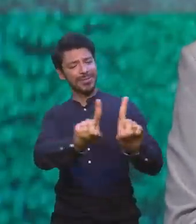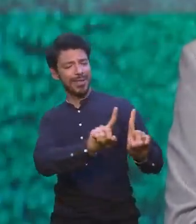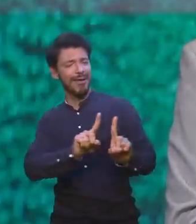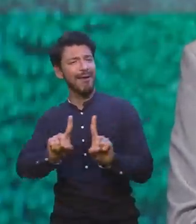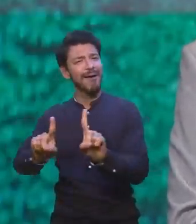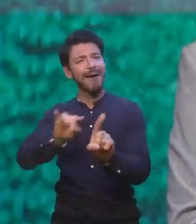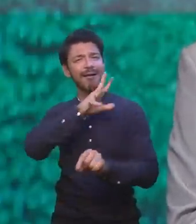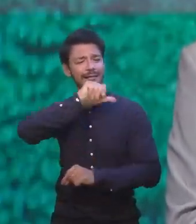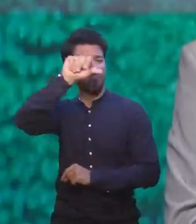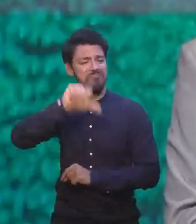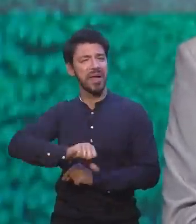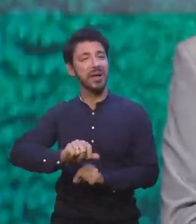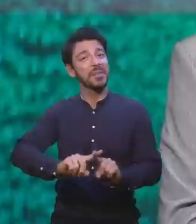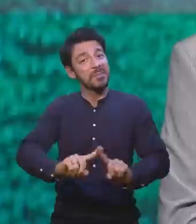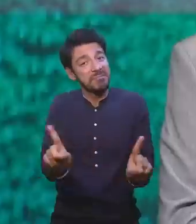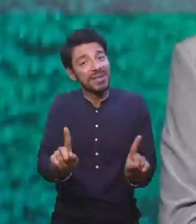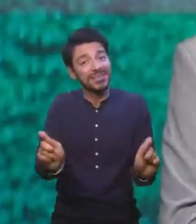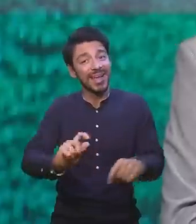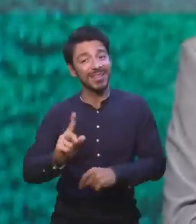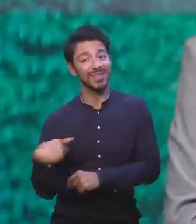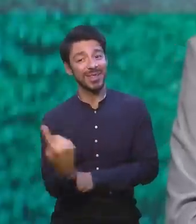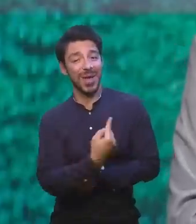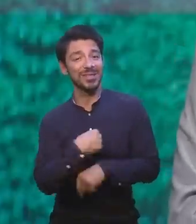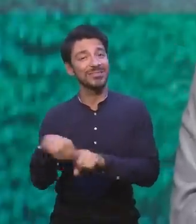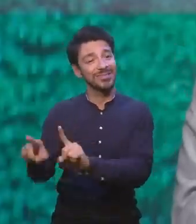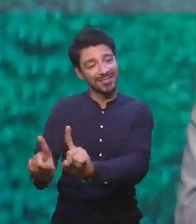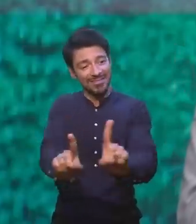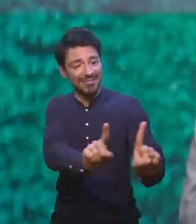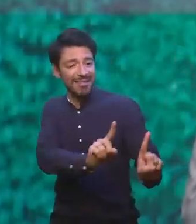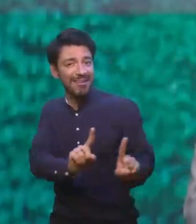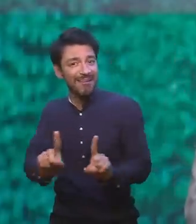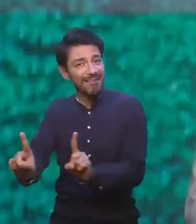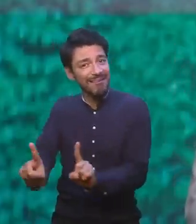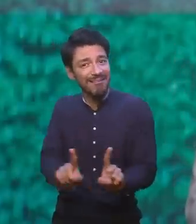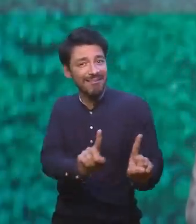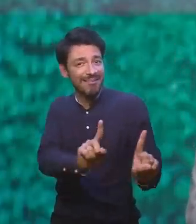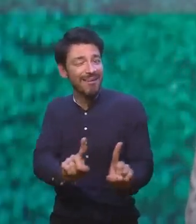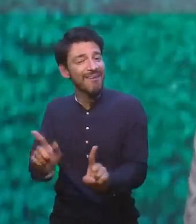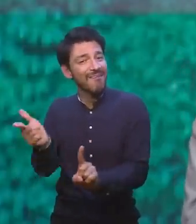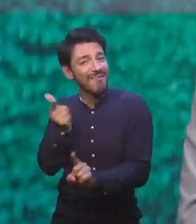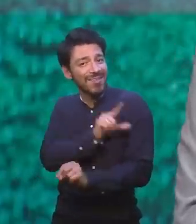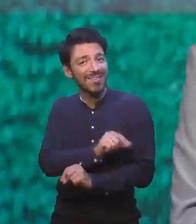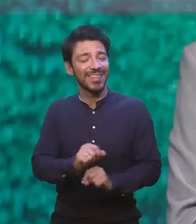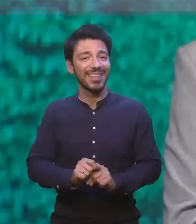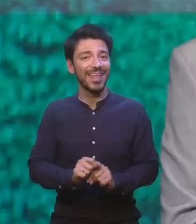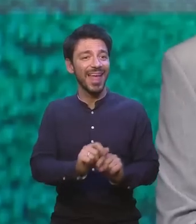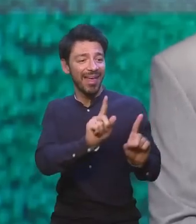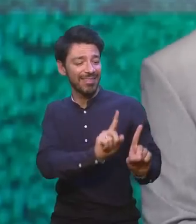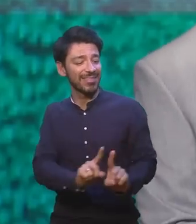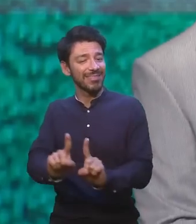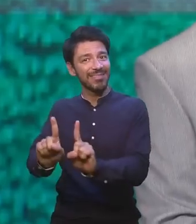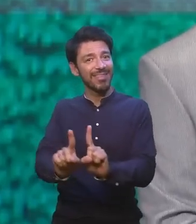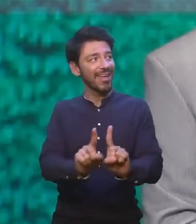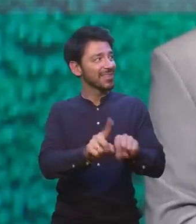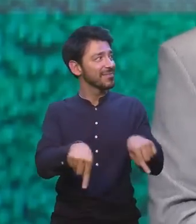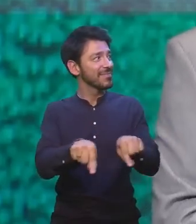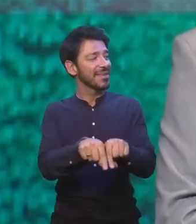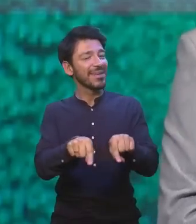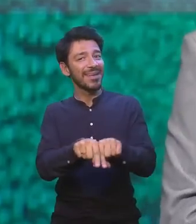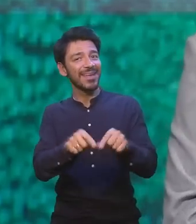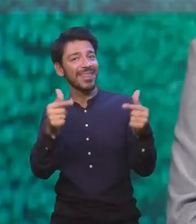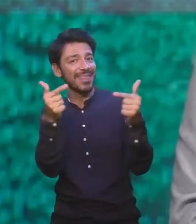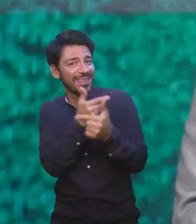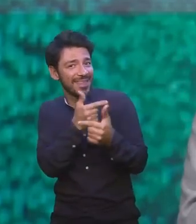dança. Esse quadril travado de tenista aqui, dança, ri, se diverte, a gente vê bom humor.